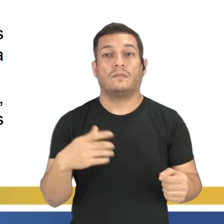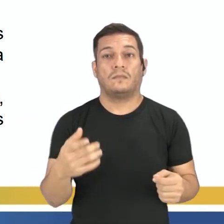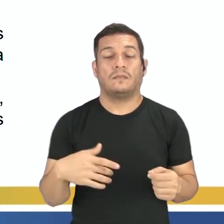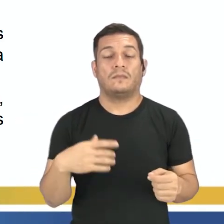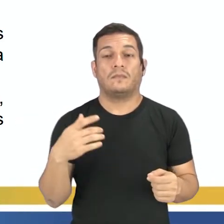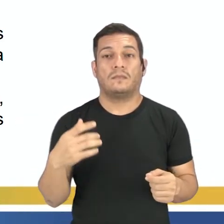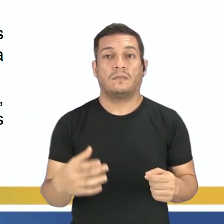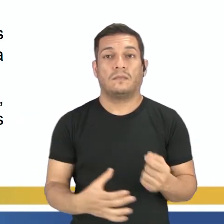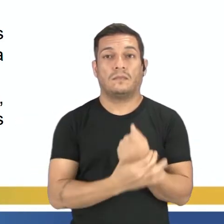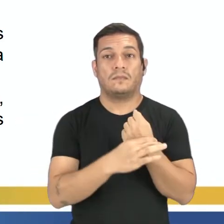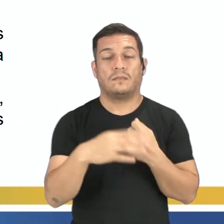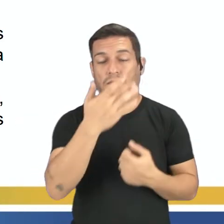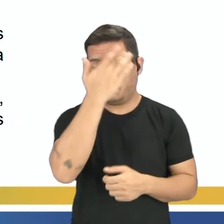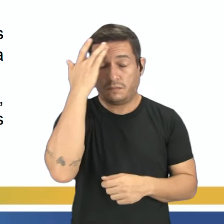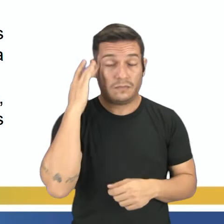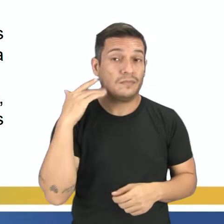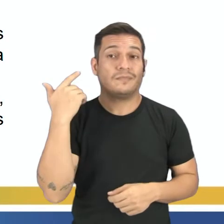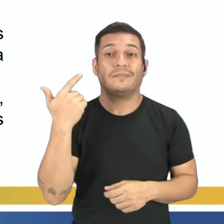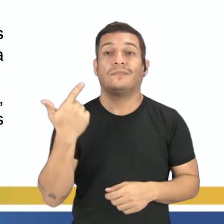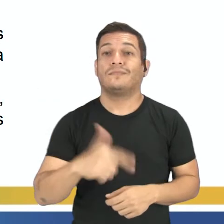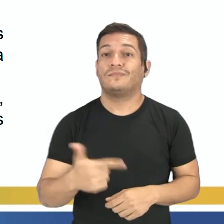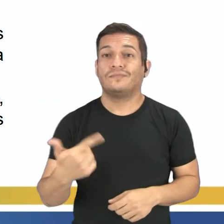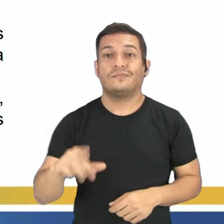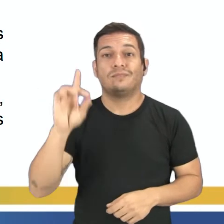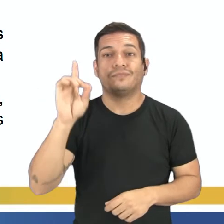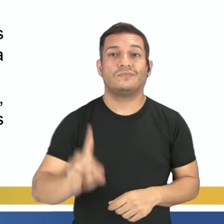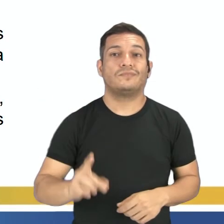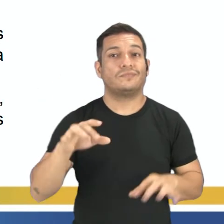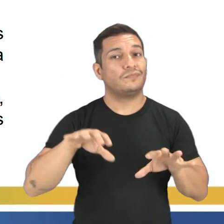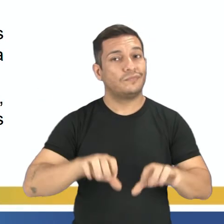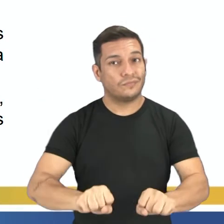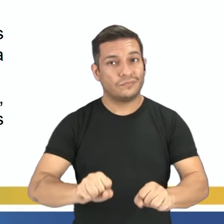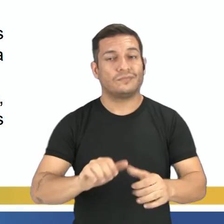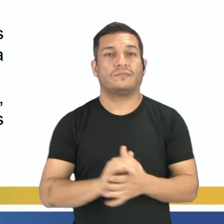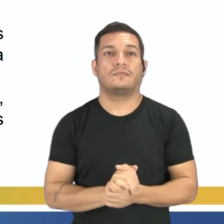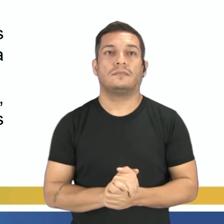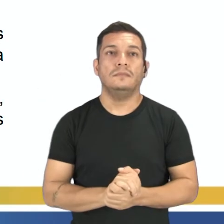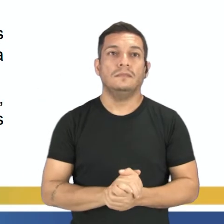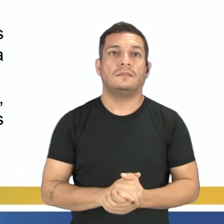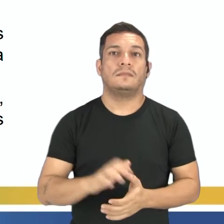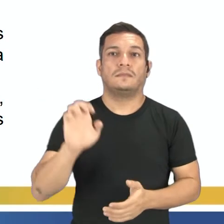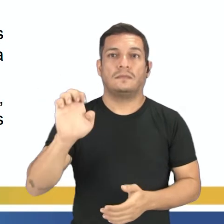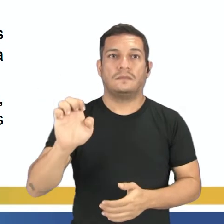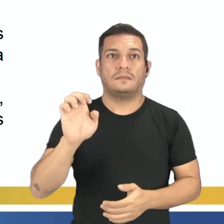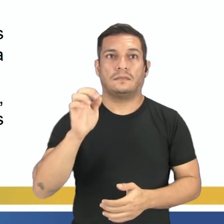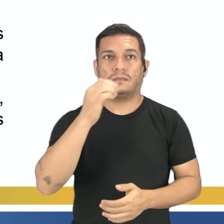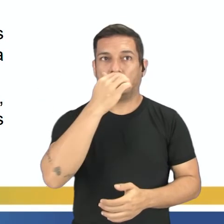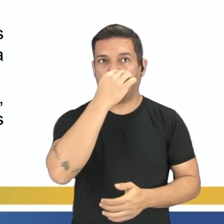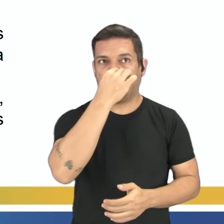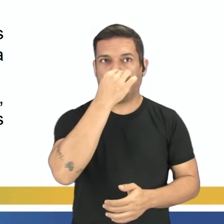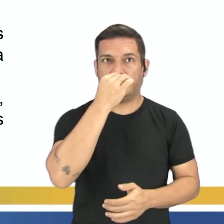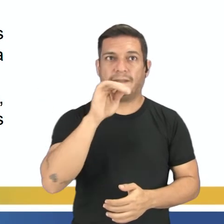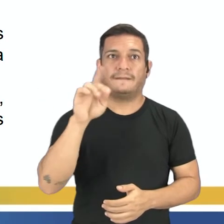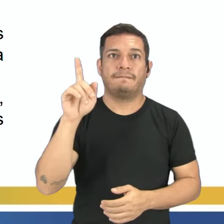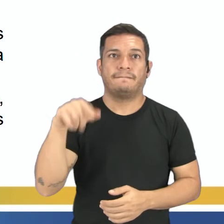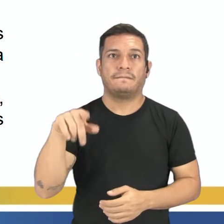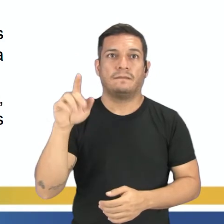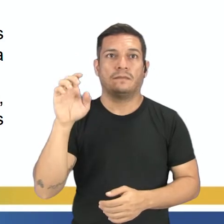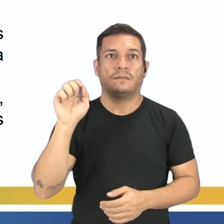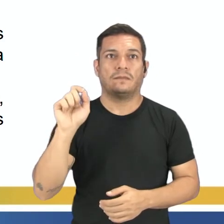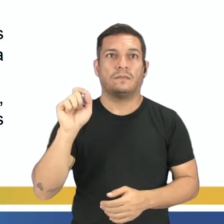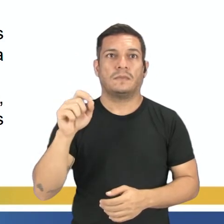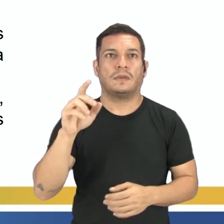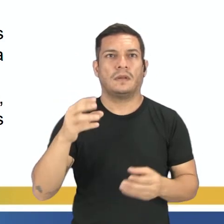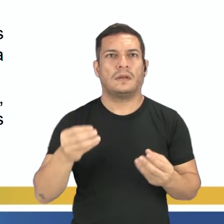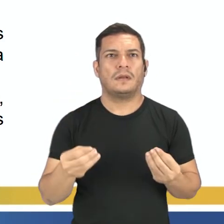aquelas pessoas que estão desprovidas do direito de propriedade. E a alternativa D menciona que é